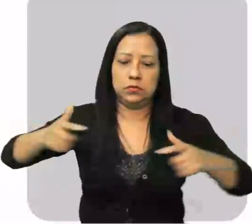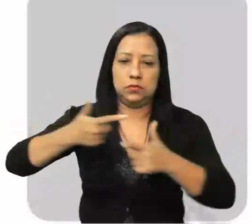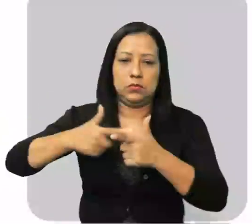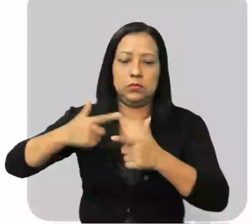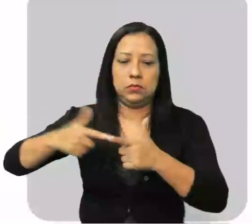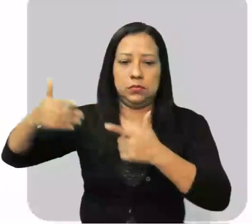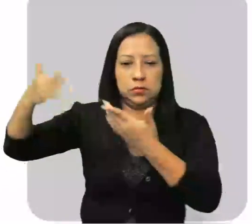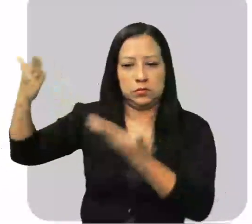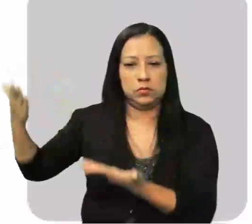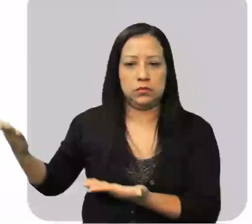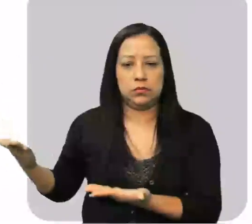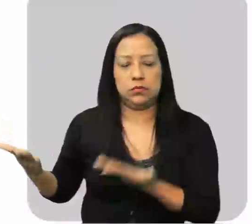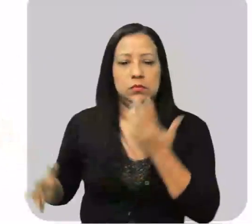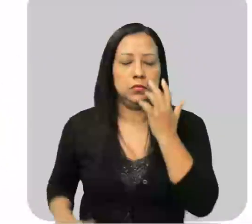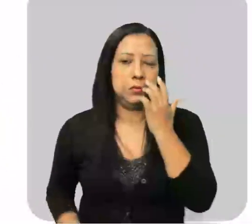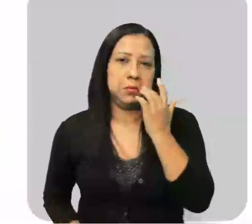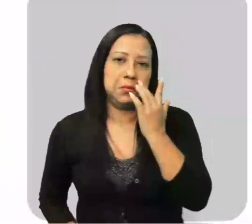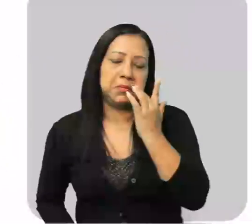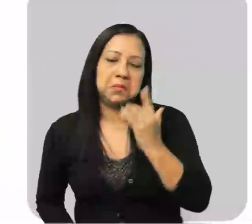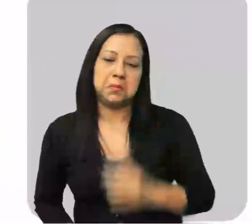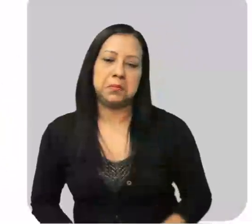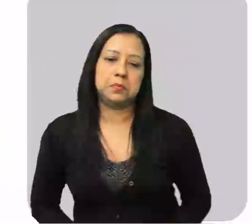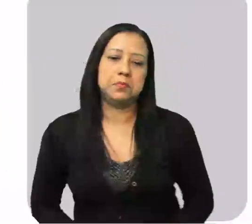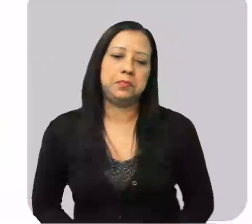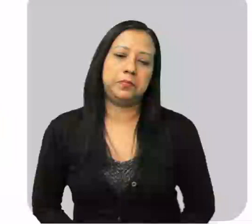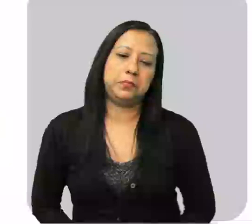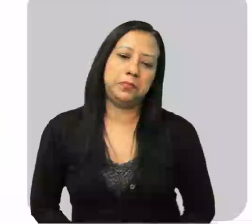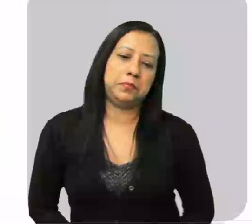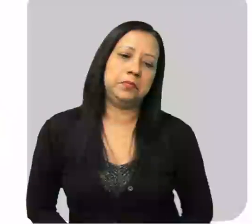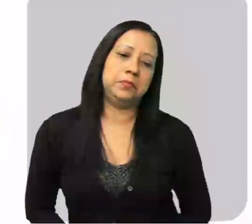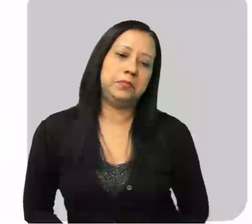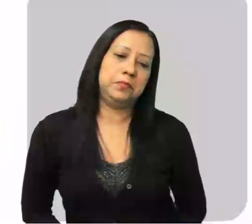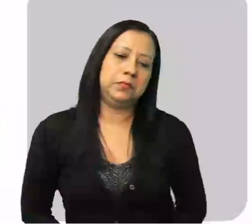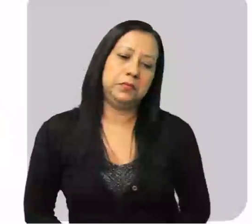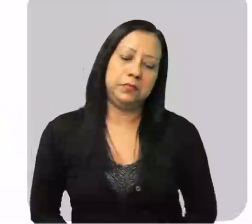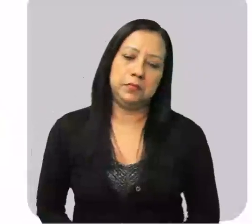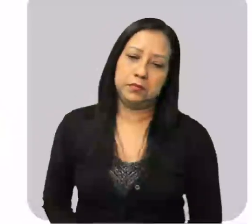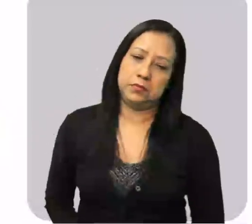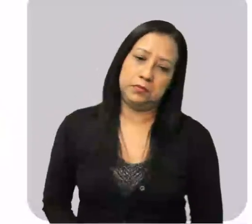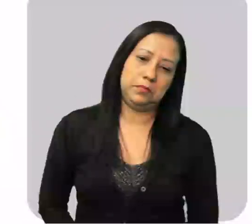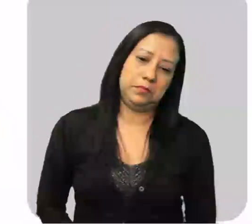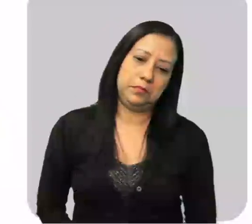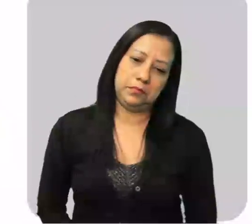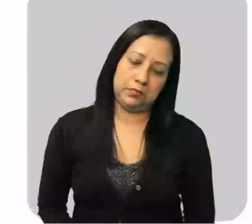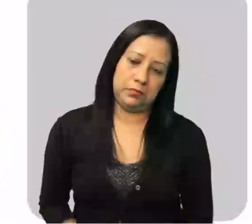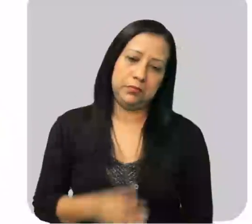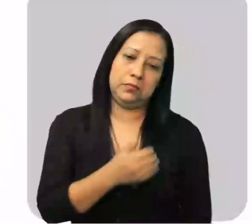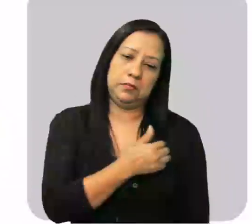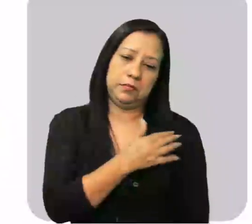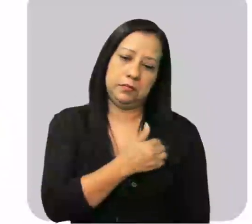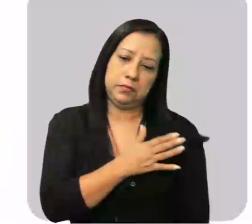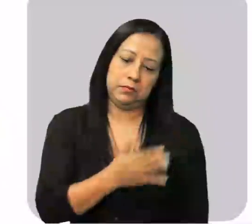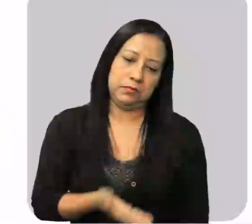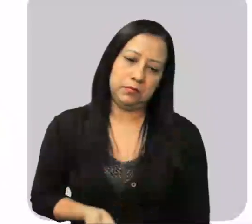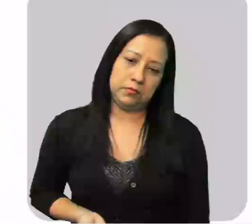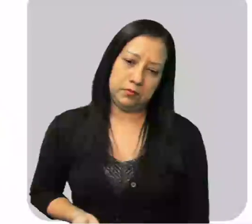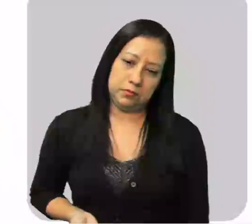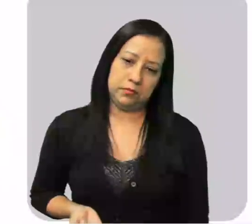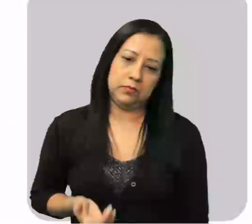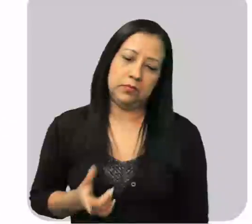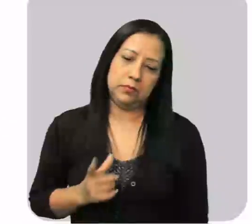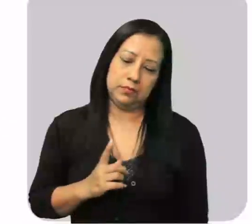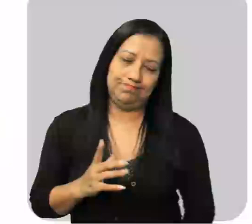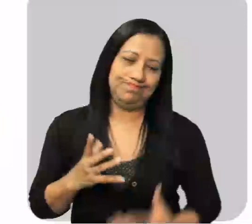relacionada à exclusão, tem questão da corrupção, tem a questão da educação precária, tem a questão da